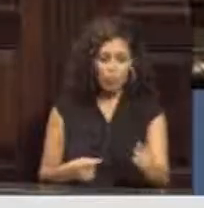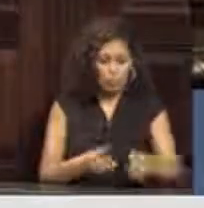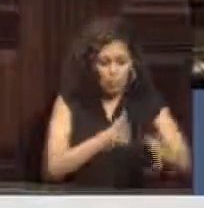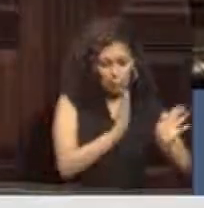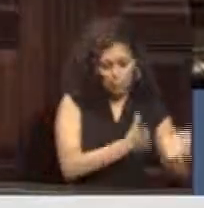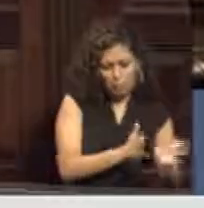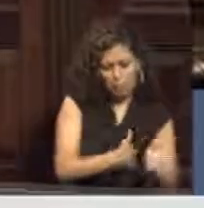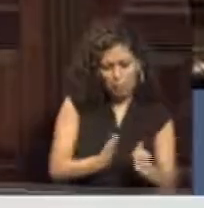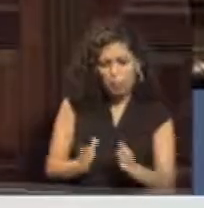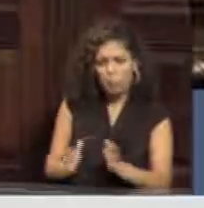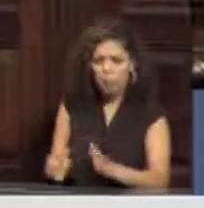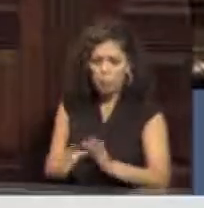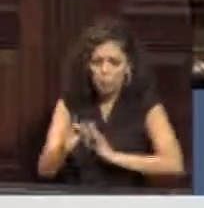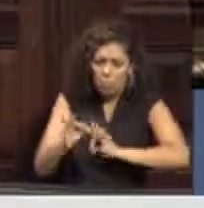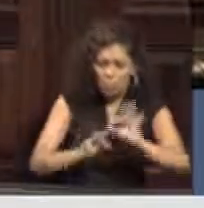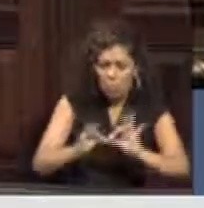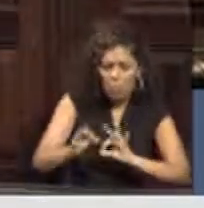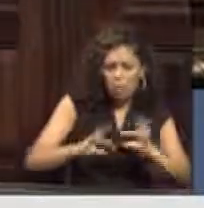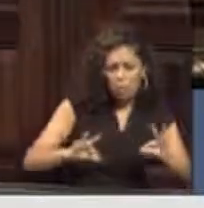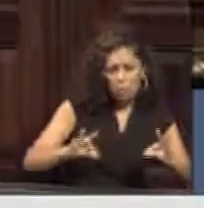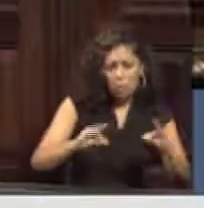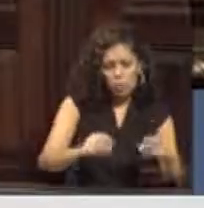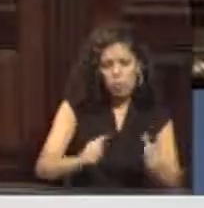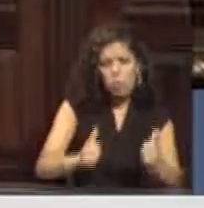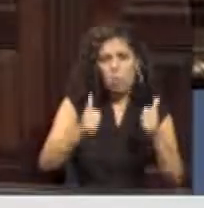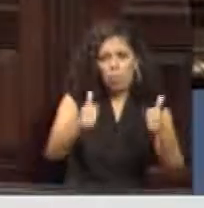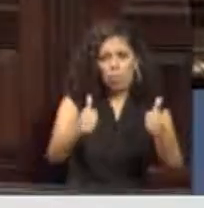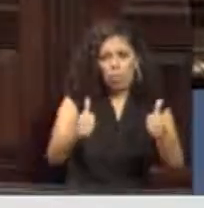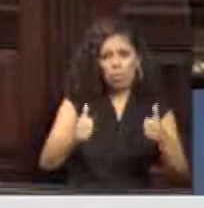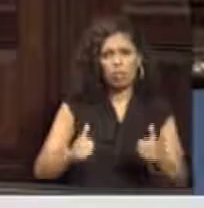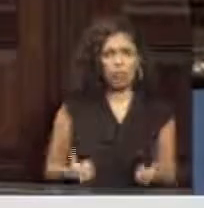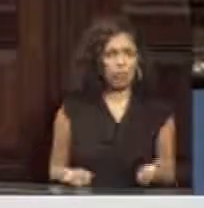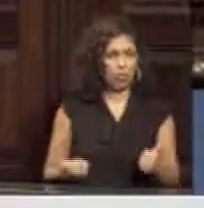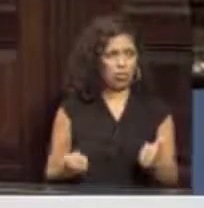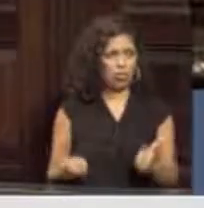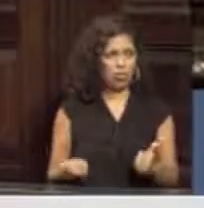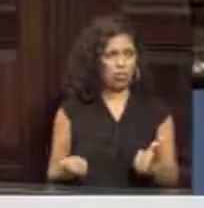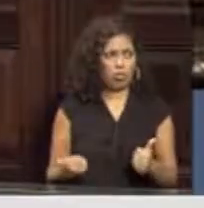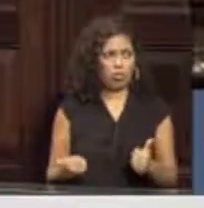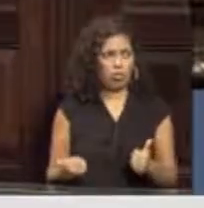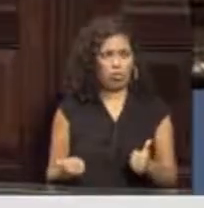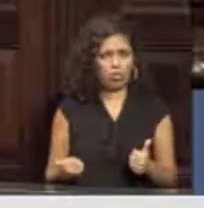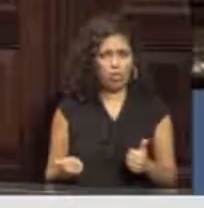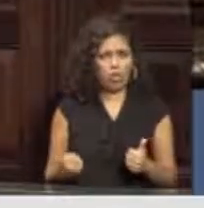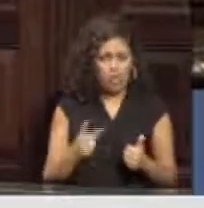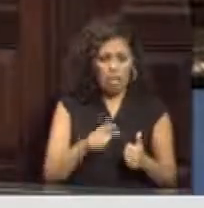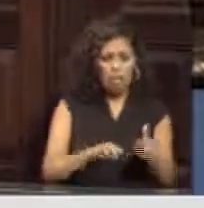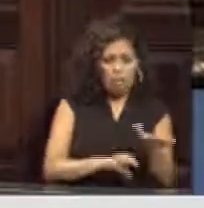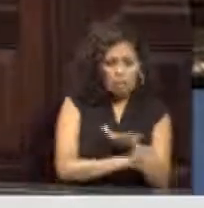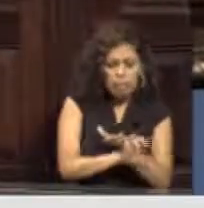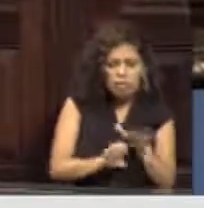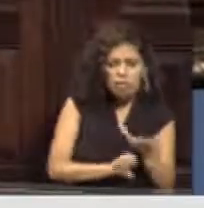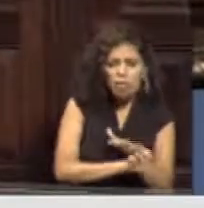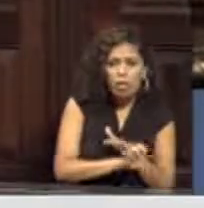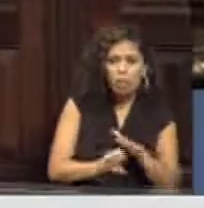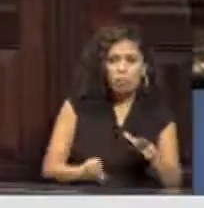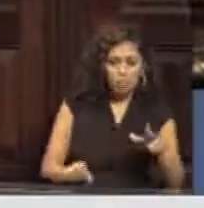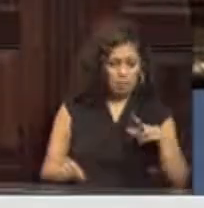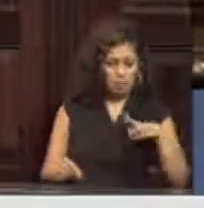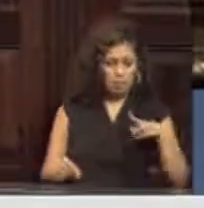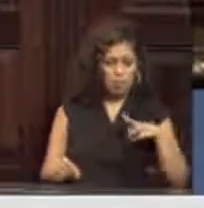de qualidade administrada por personalidades do